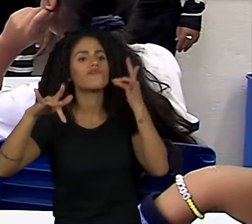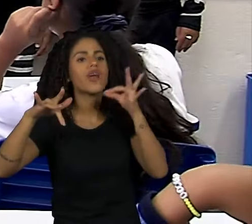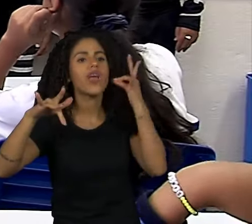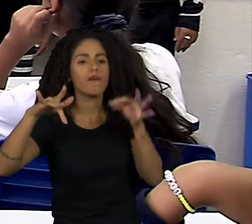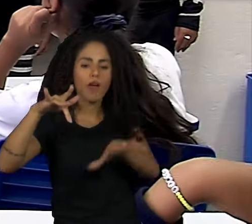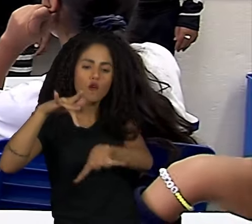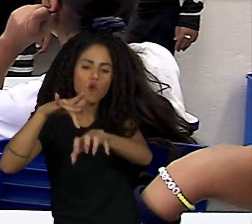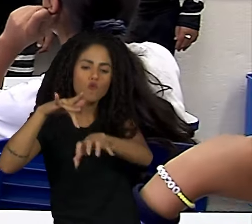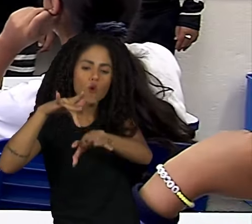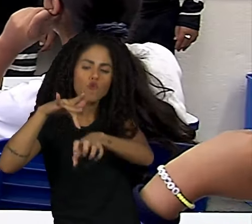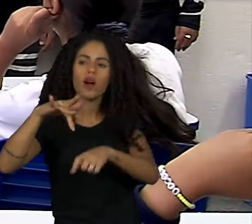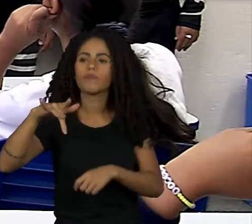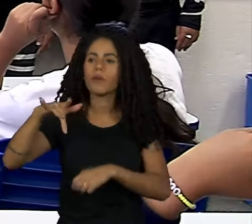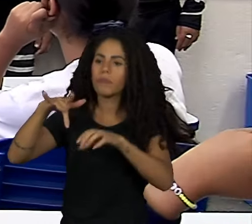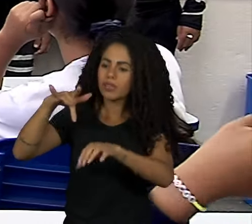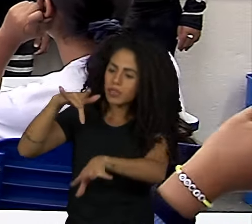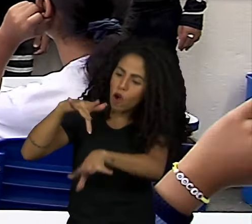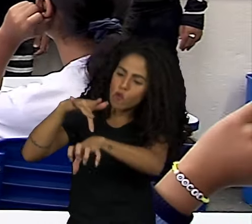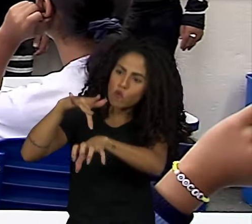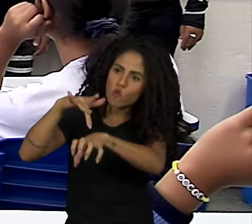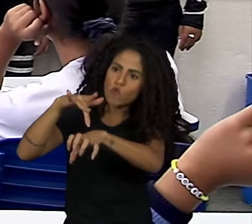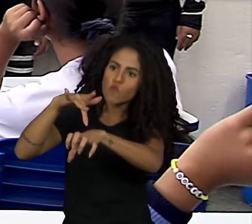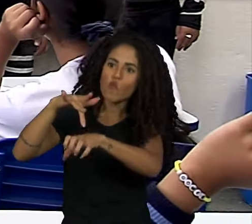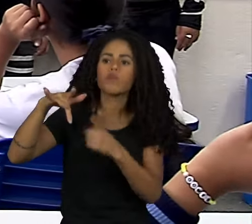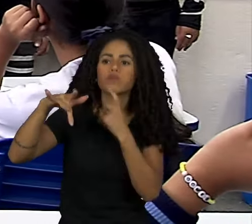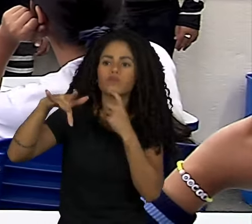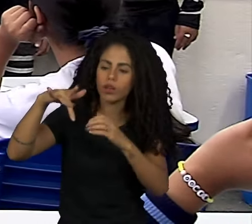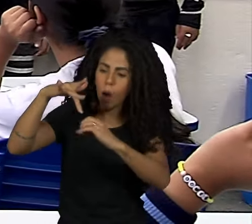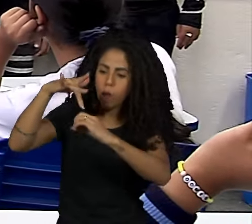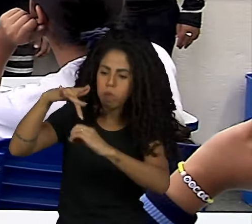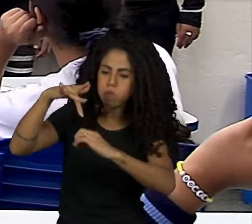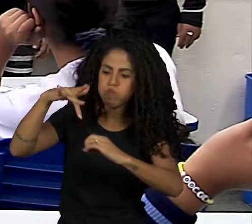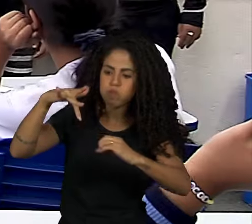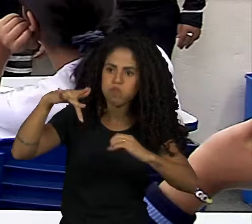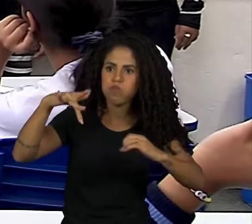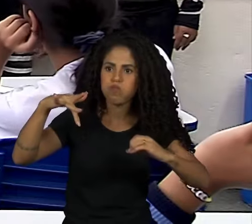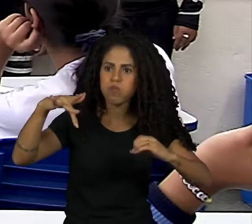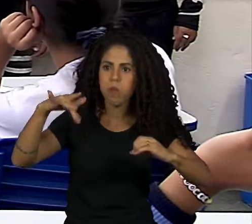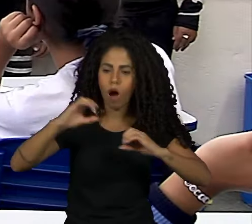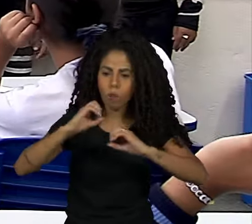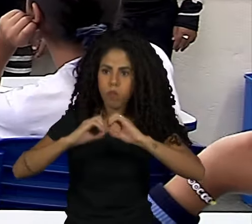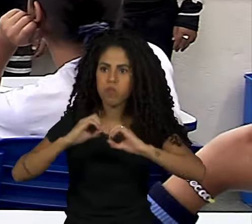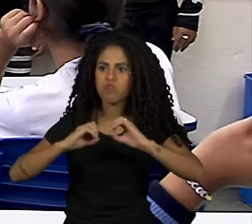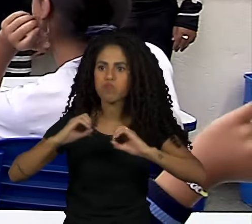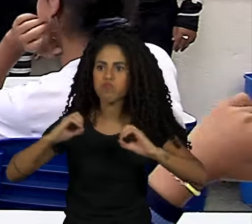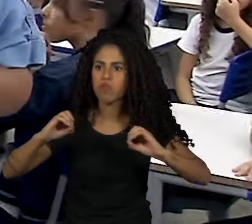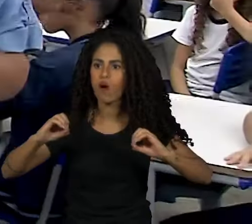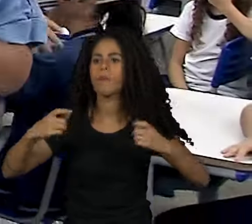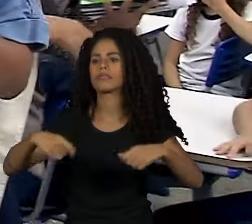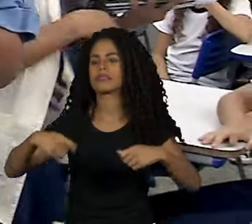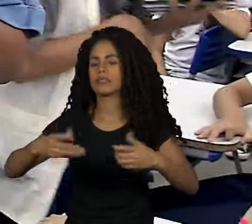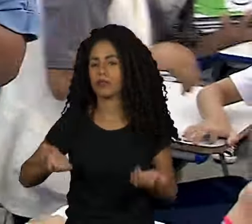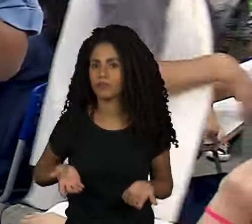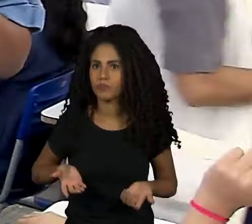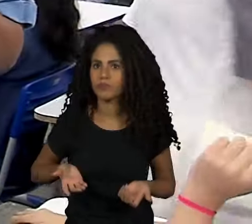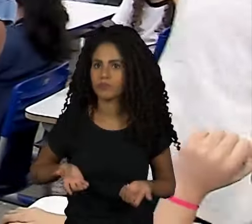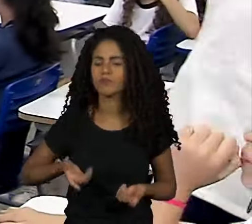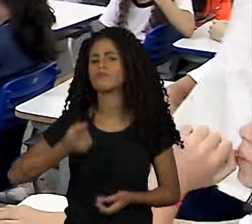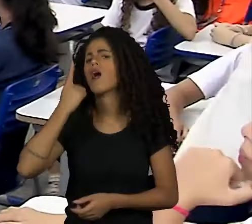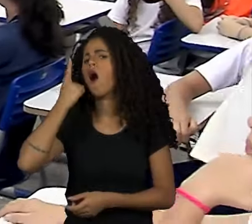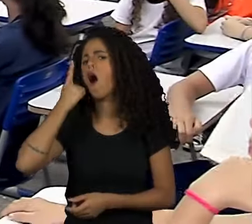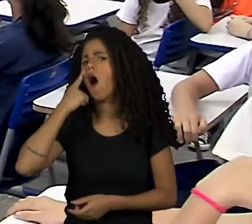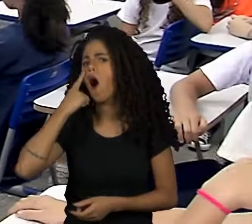precisa do quê? De sangue. Para fazer o quê? Os ovinhos, não é isso? Quero deixar bem